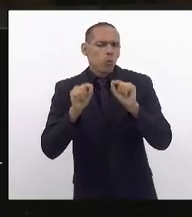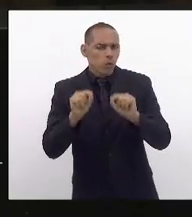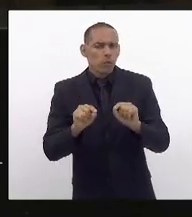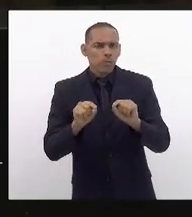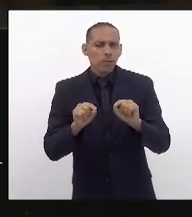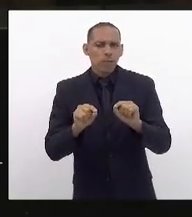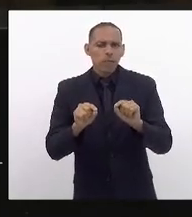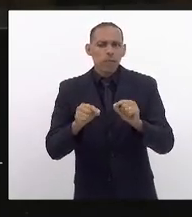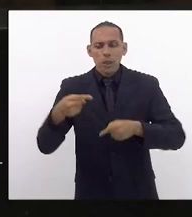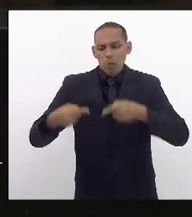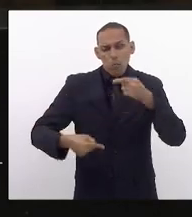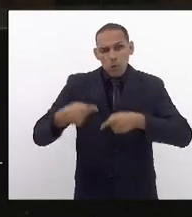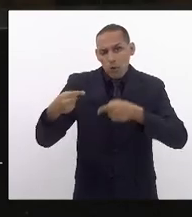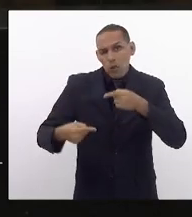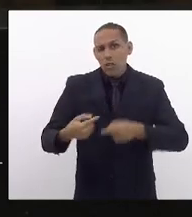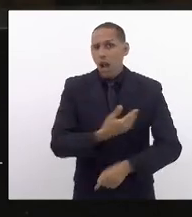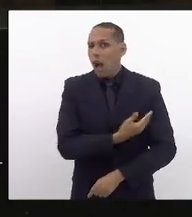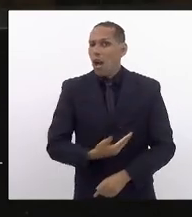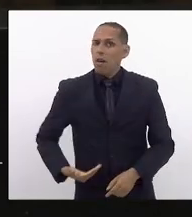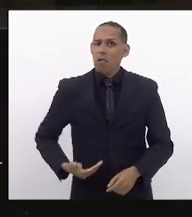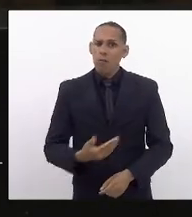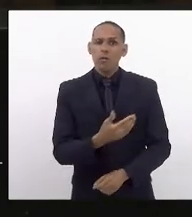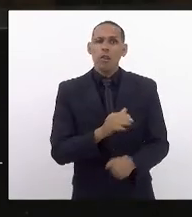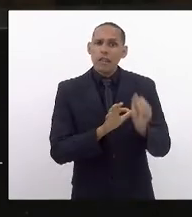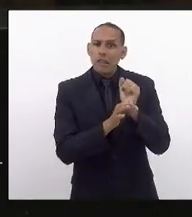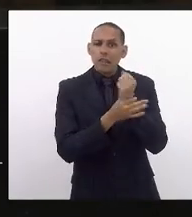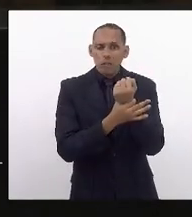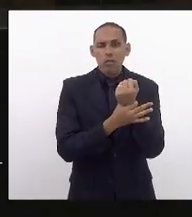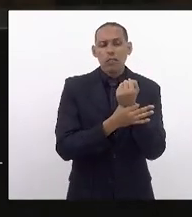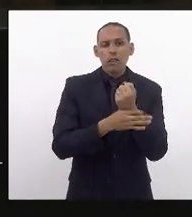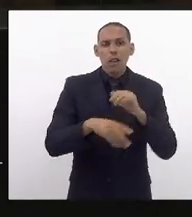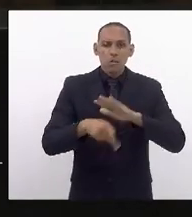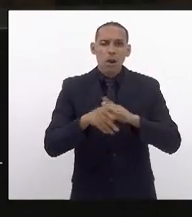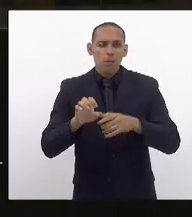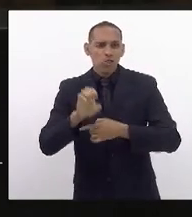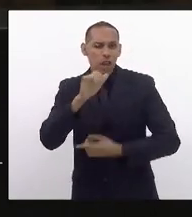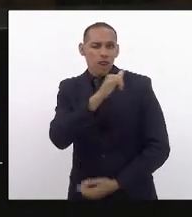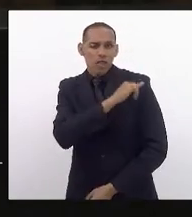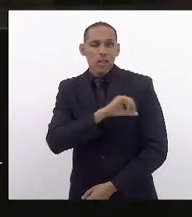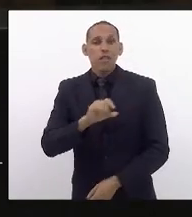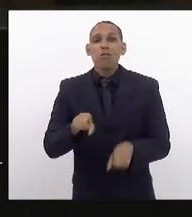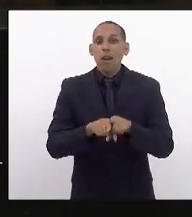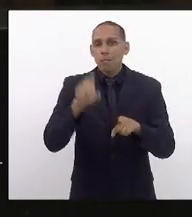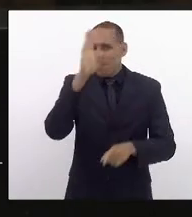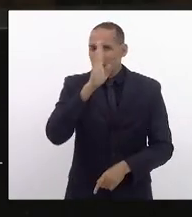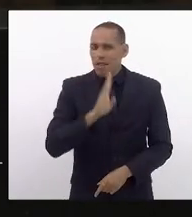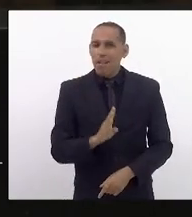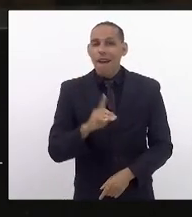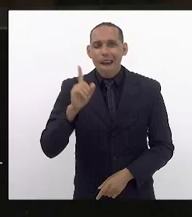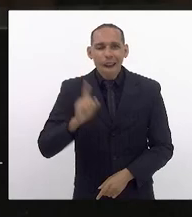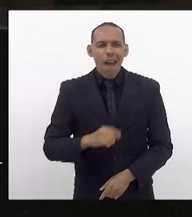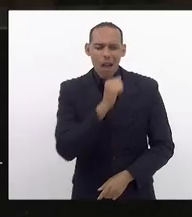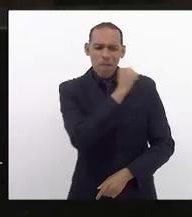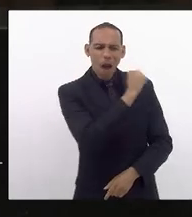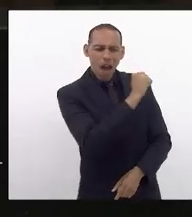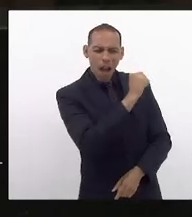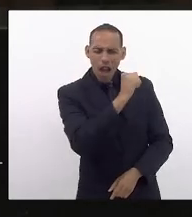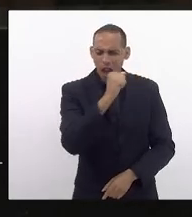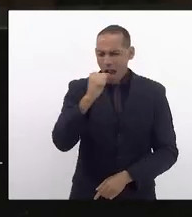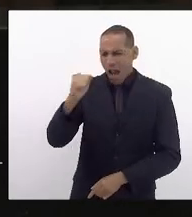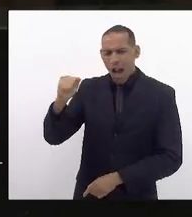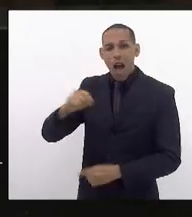que a política pública de segurança no estado do Rio de Janeiro e no Brasil, ela é genocida, que tem como